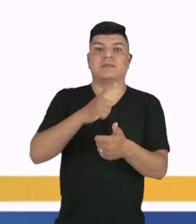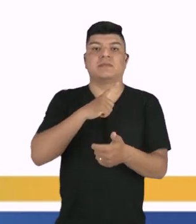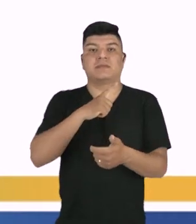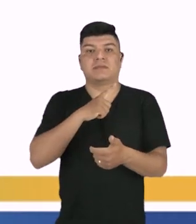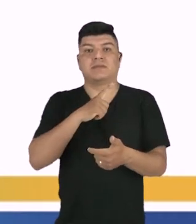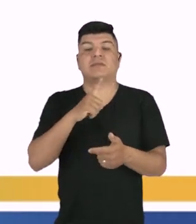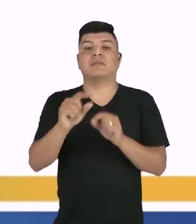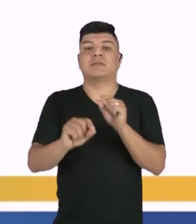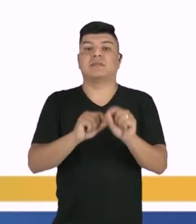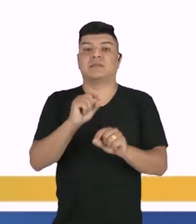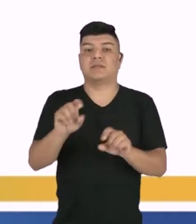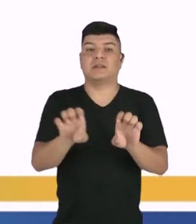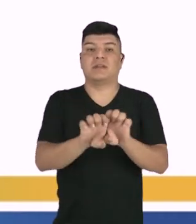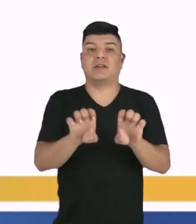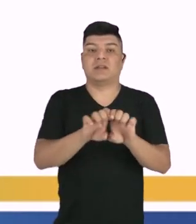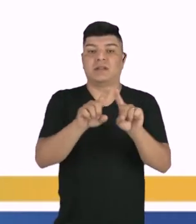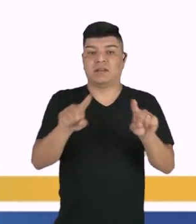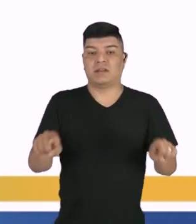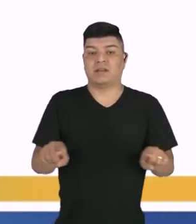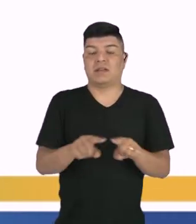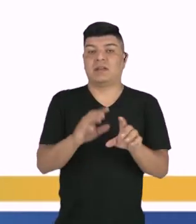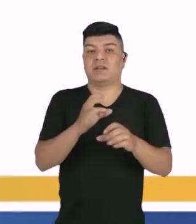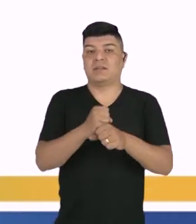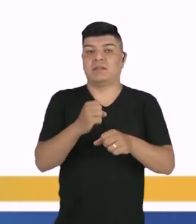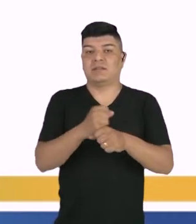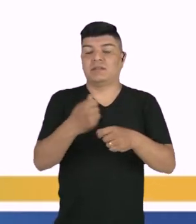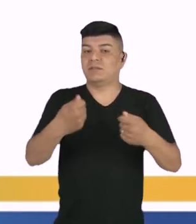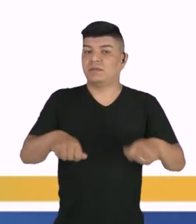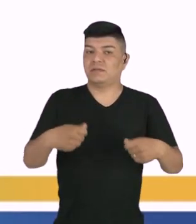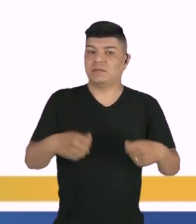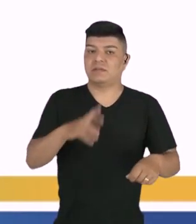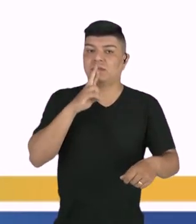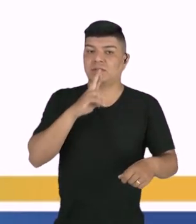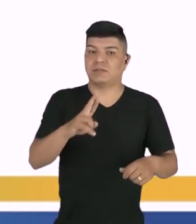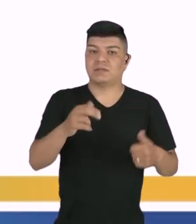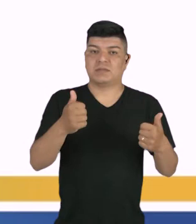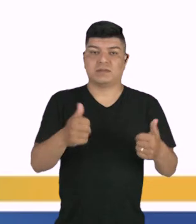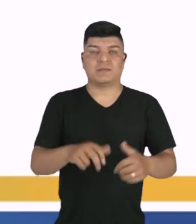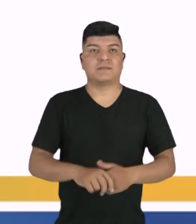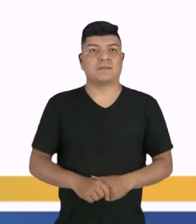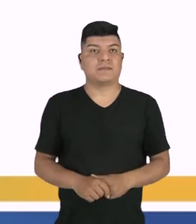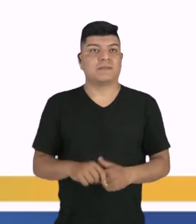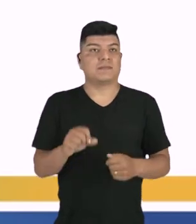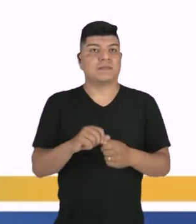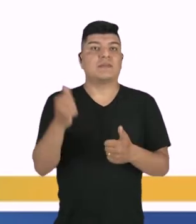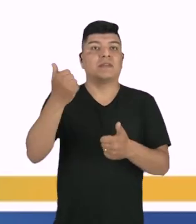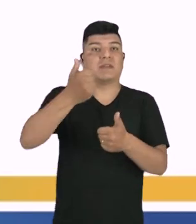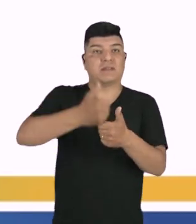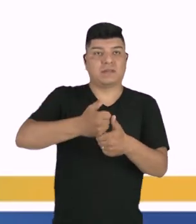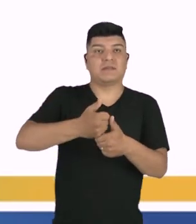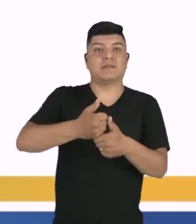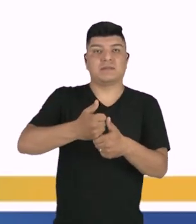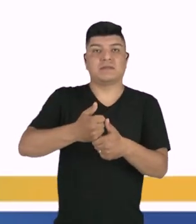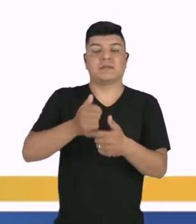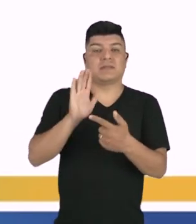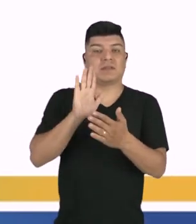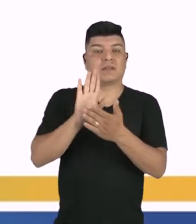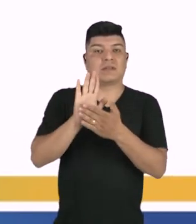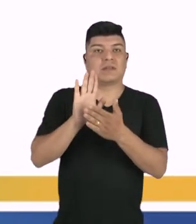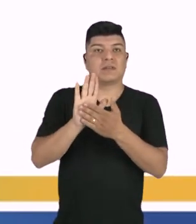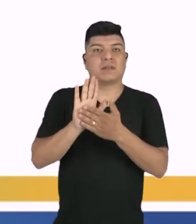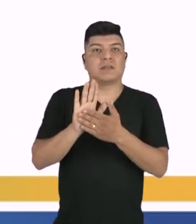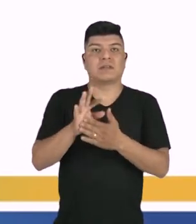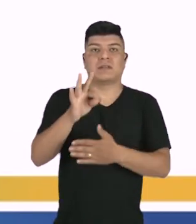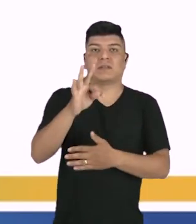vamos obter uma equação trigonométrica, precisamos resolvê-la. Vamos fazer a substituição, né, proposta, t igual